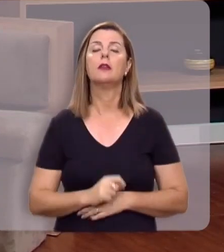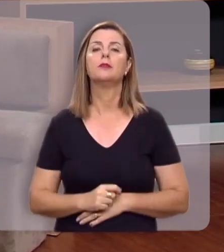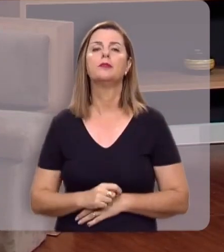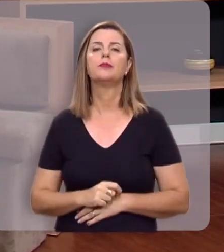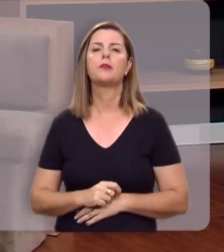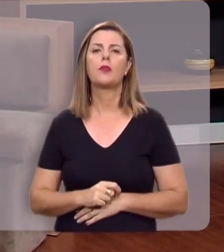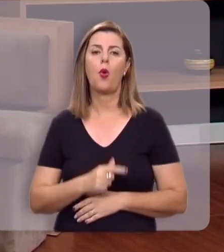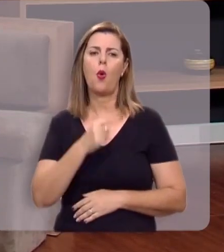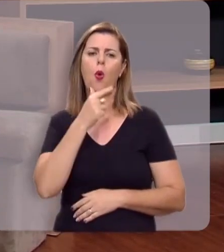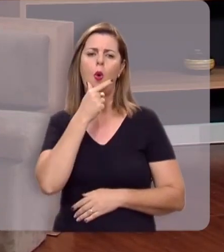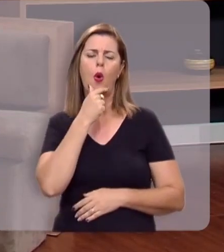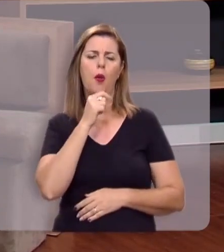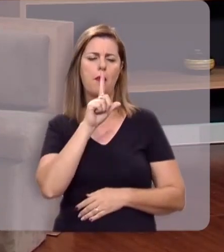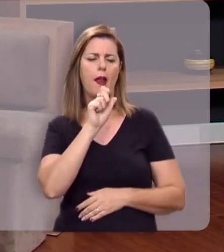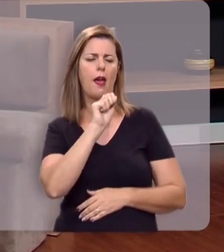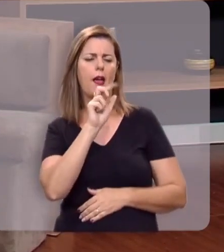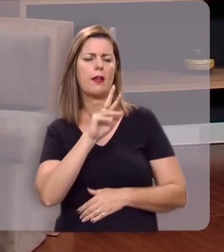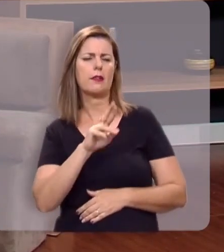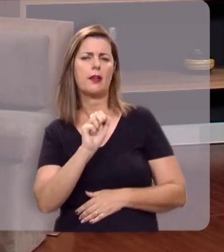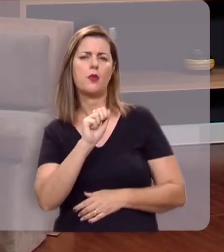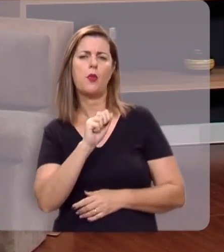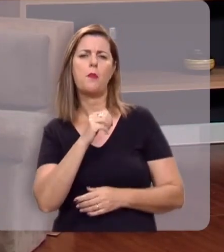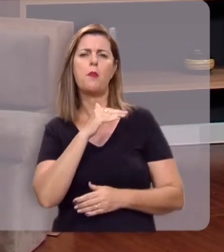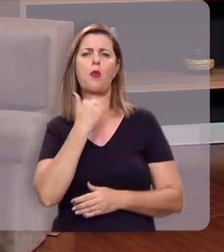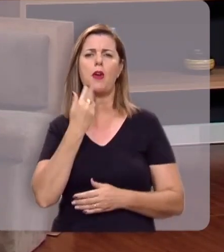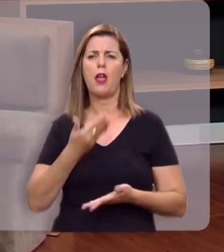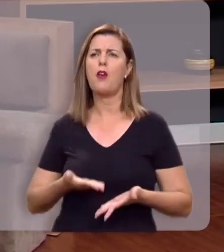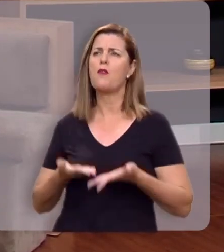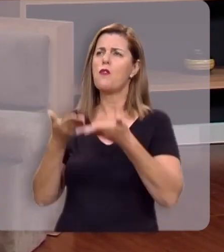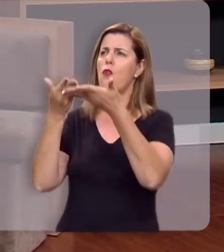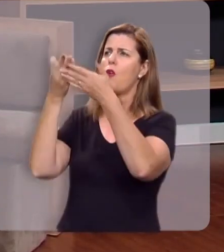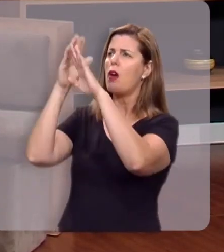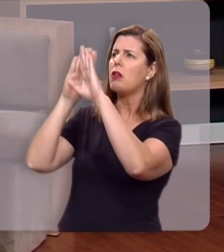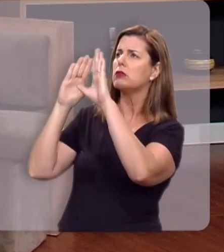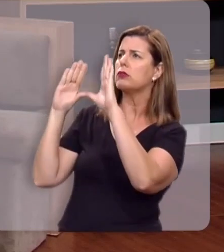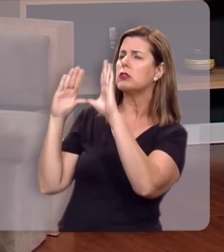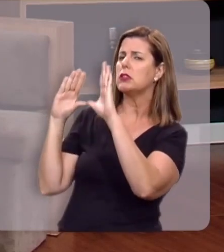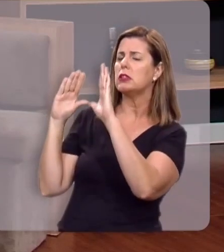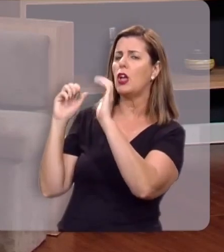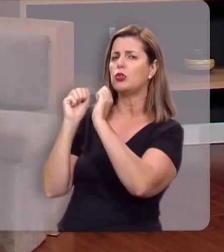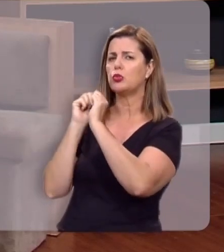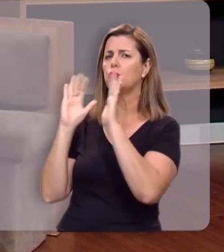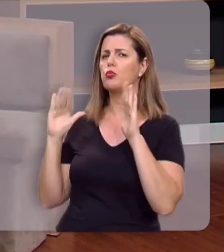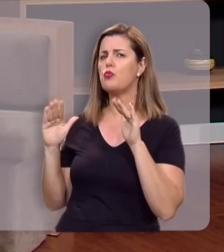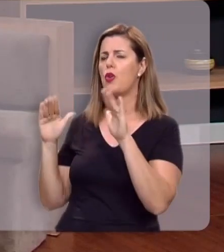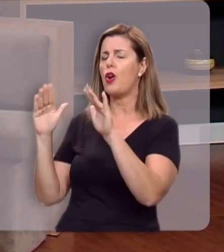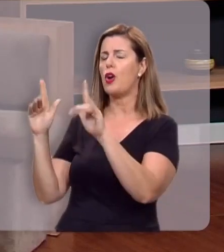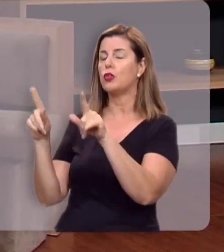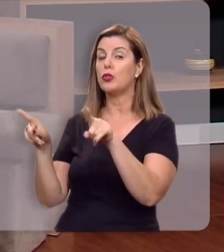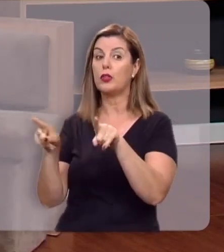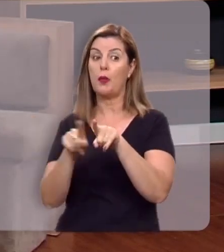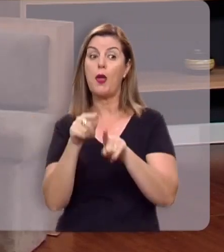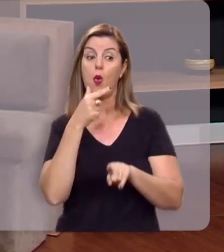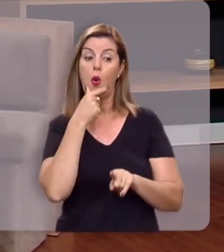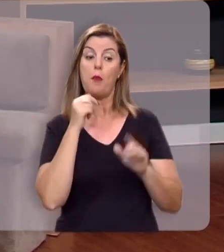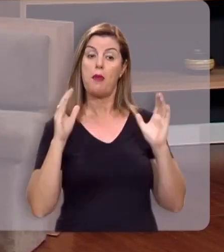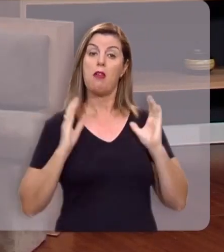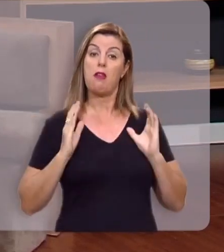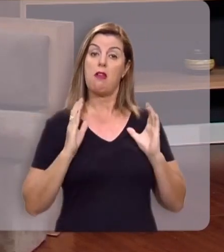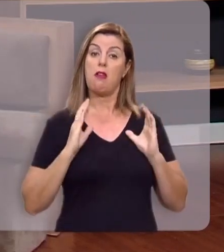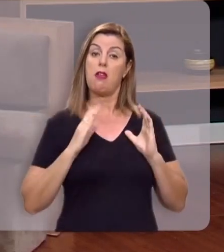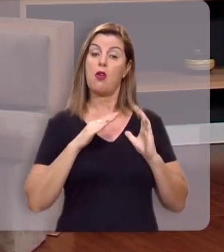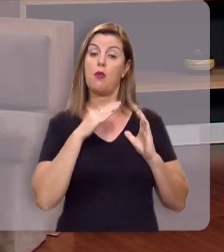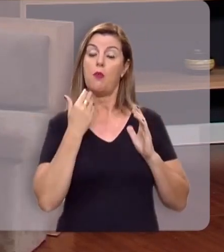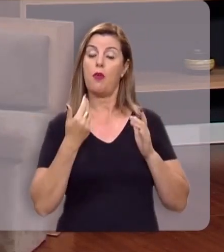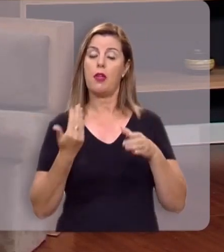então, Lázaro morreu e foi levado para o seio de Abraão pelos anjos. E também diz o texto que o rico morreu